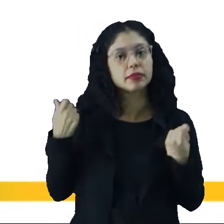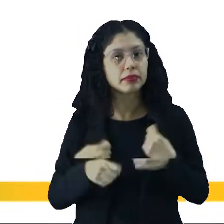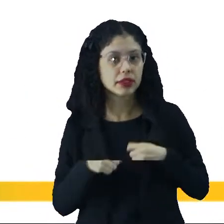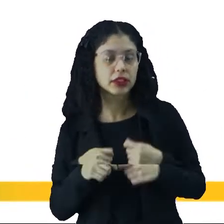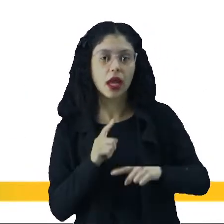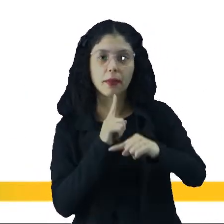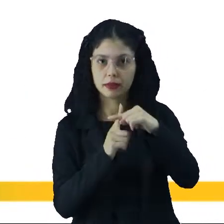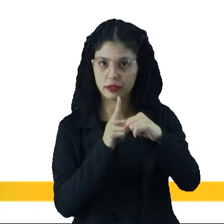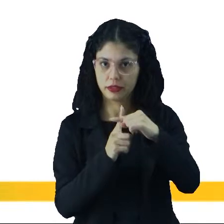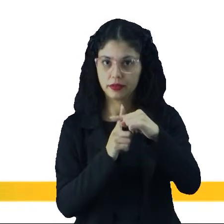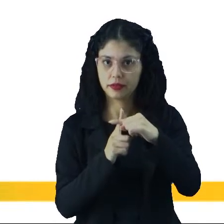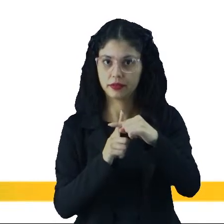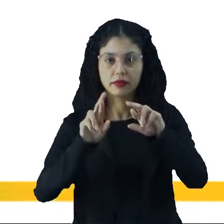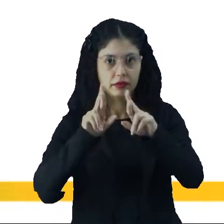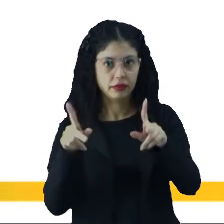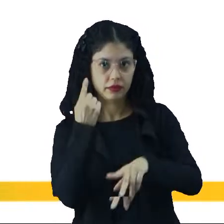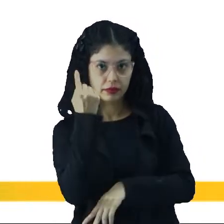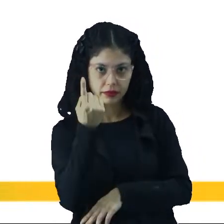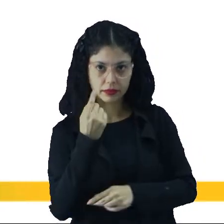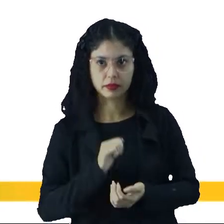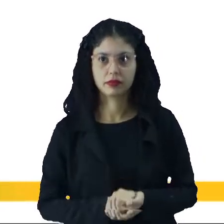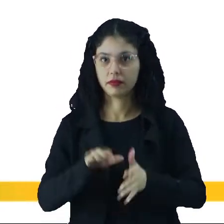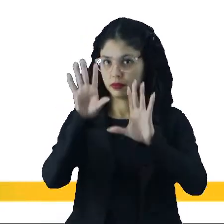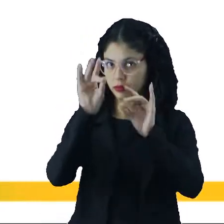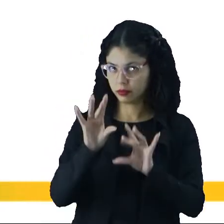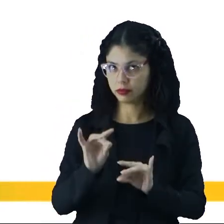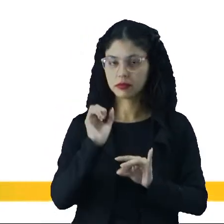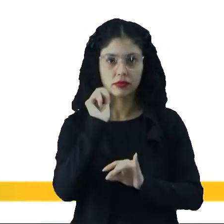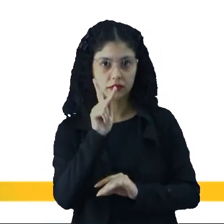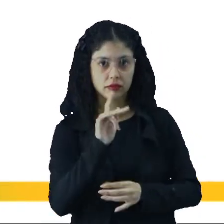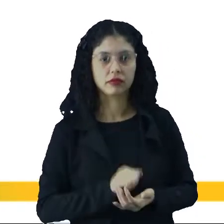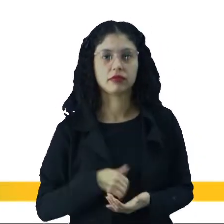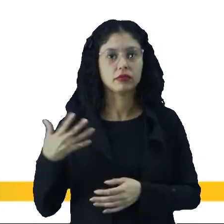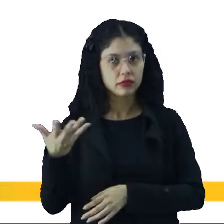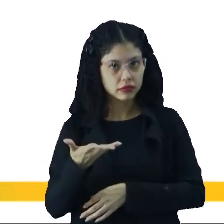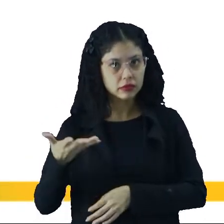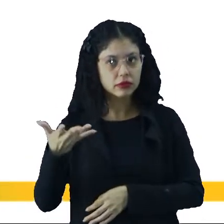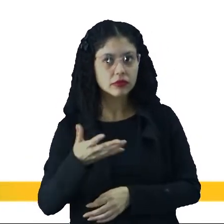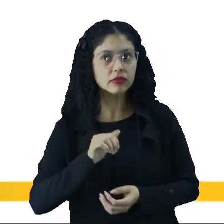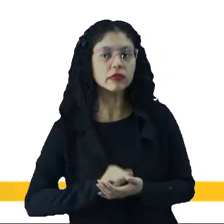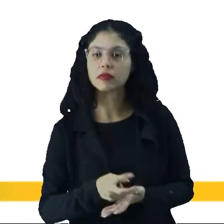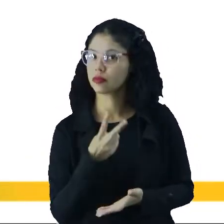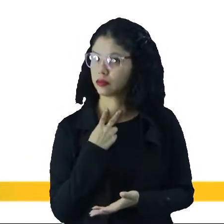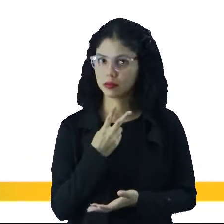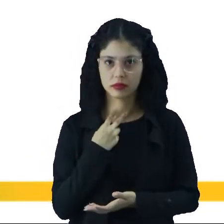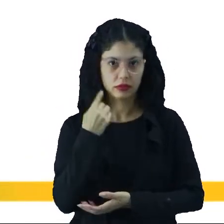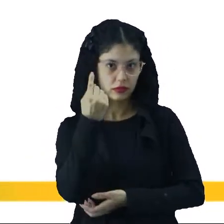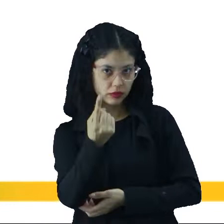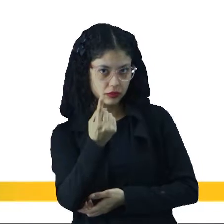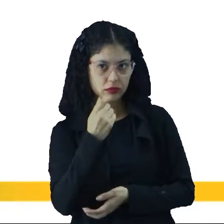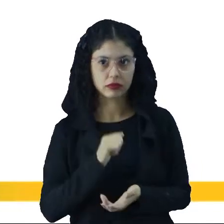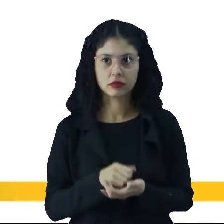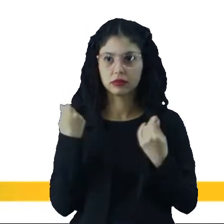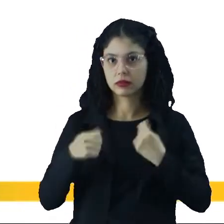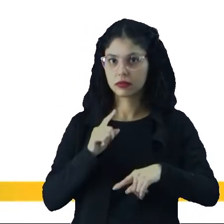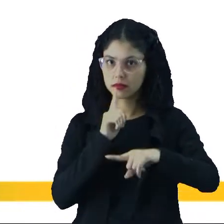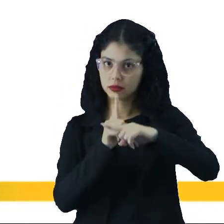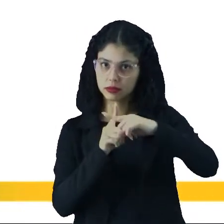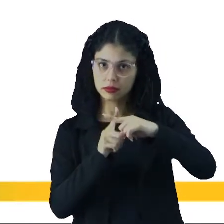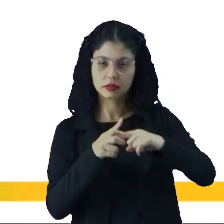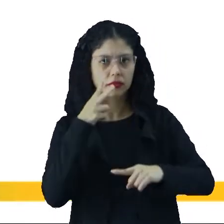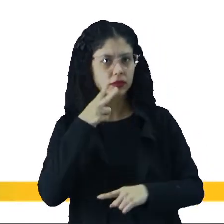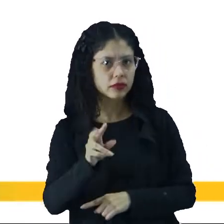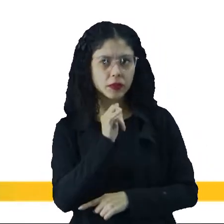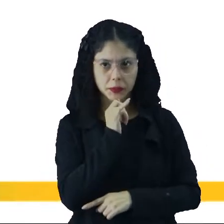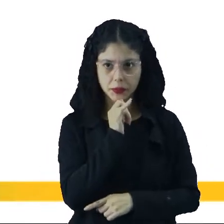ser positiva e diferente de 1. Preste atenção nesse detalhe, tá? A base não pode ser 1 e tem que ser positiva. Bora